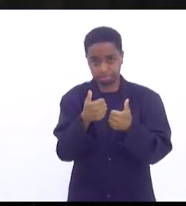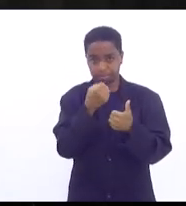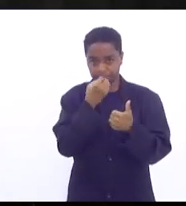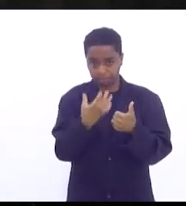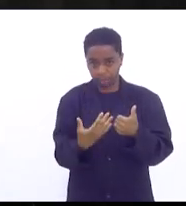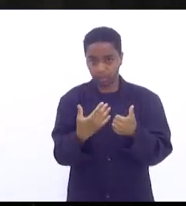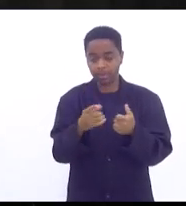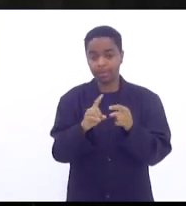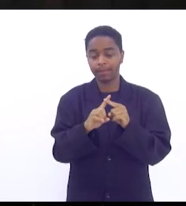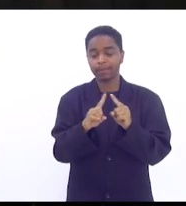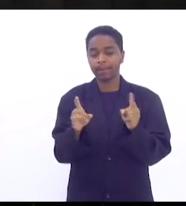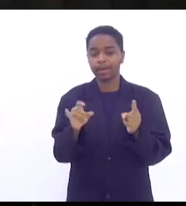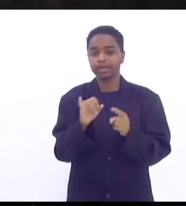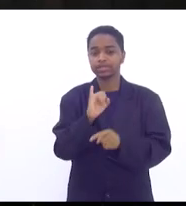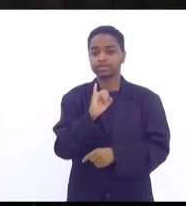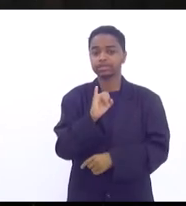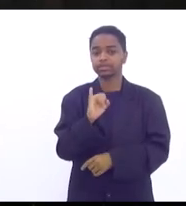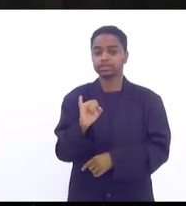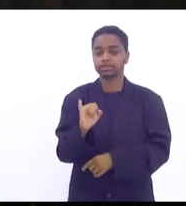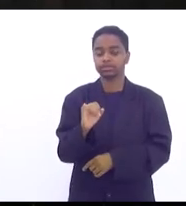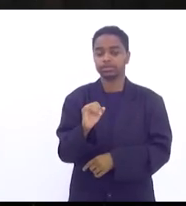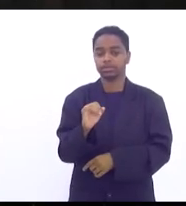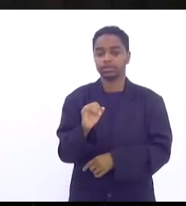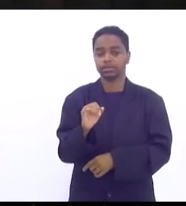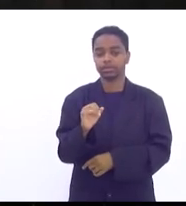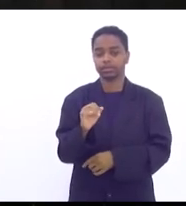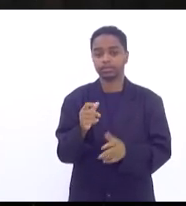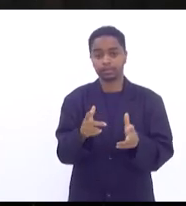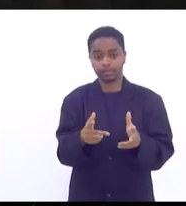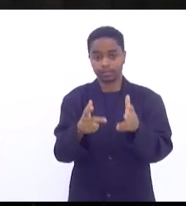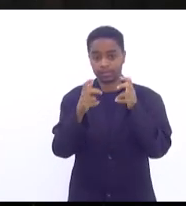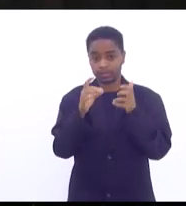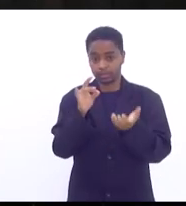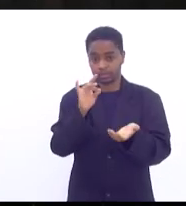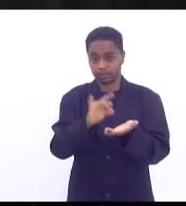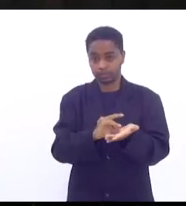Quando se antevêm com verdadeiras